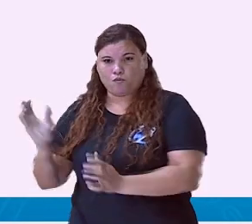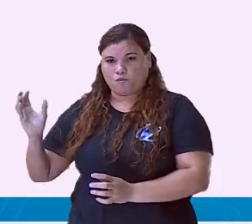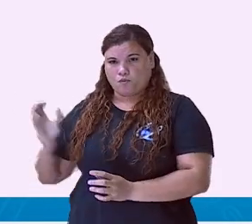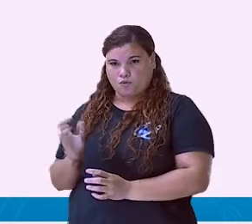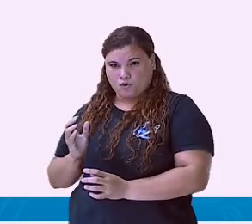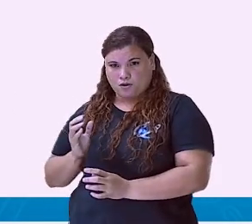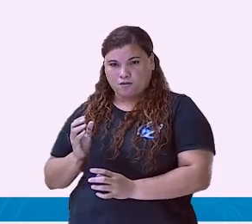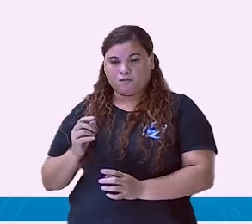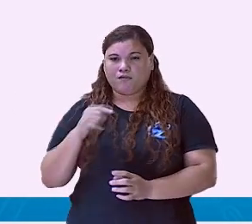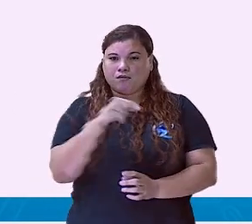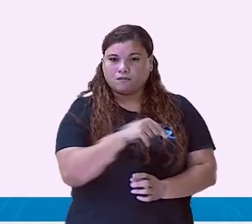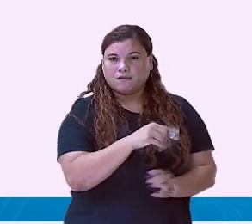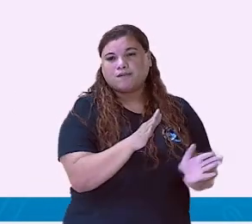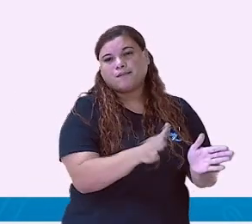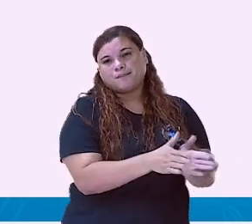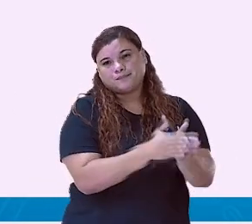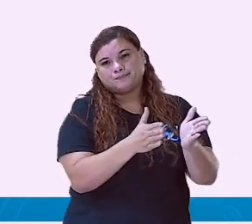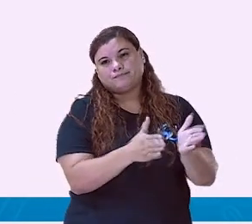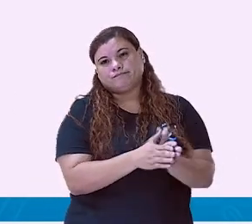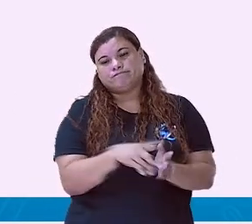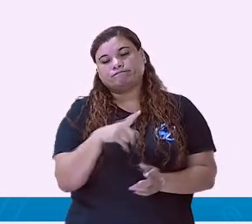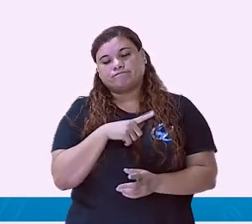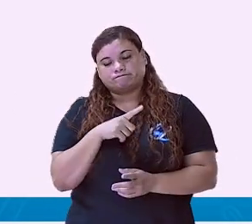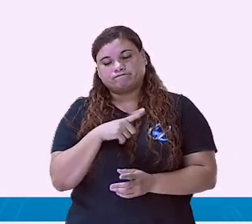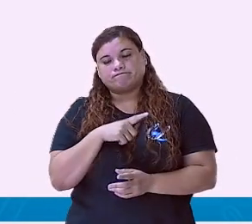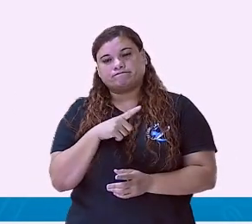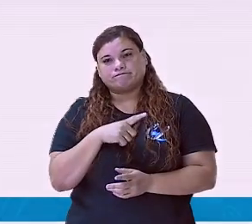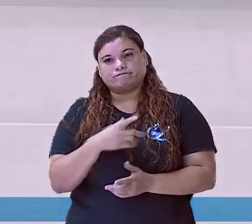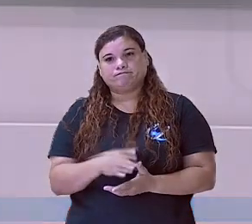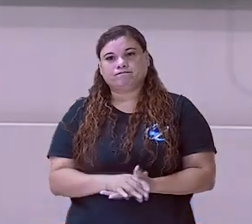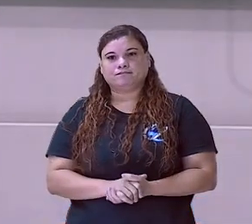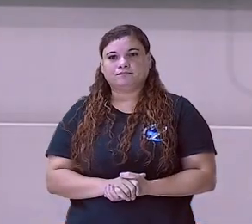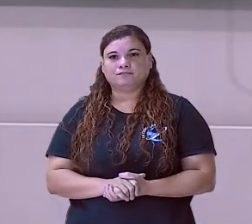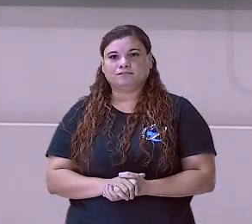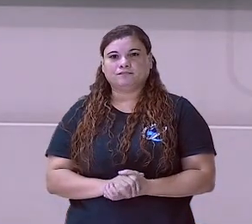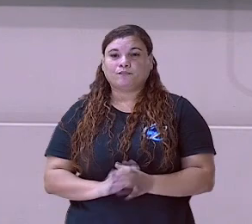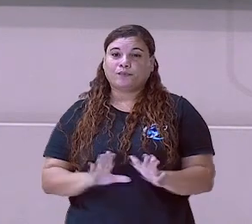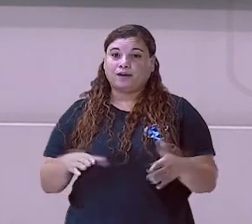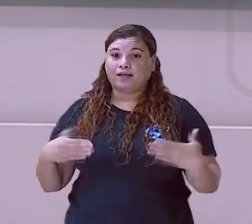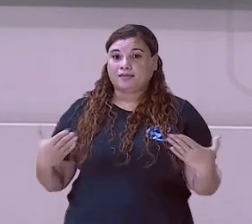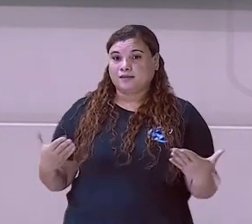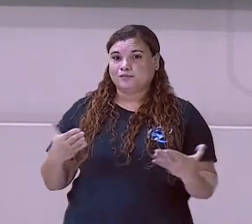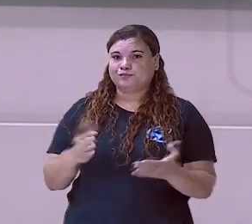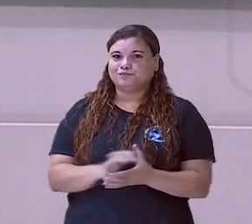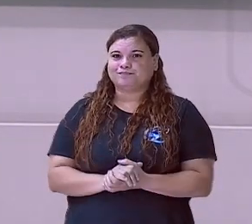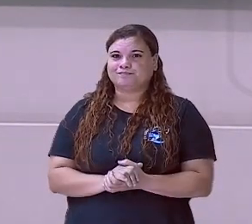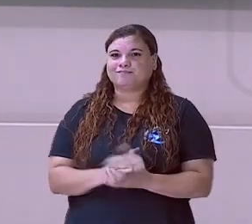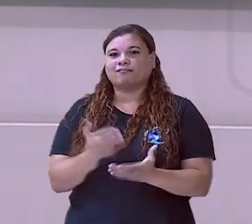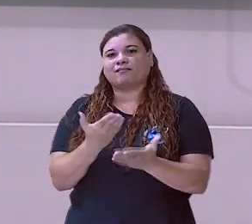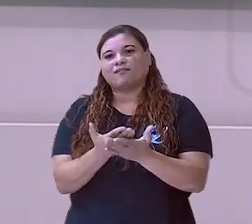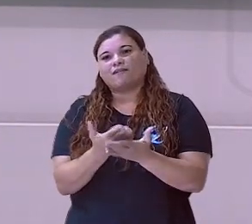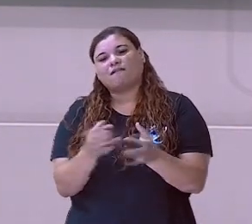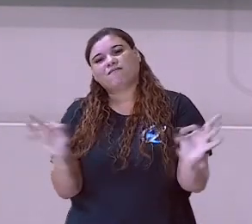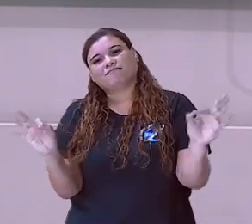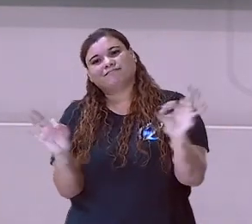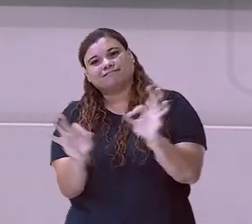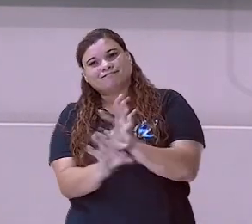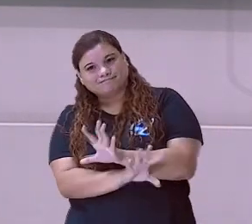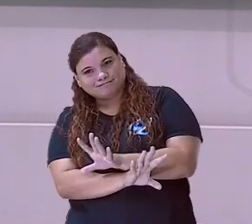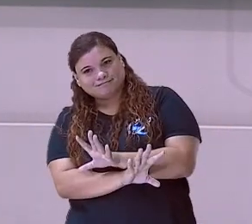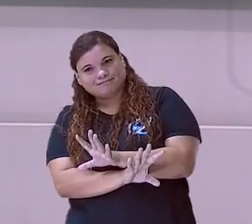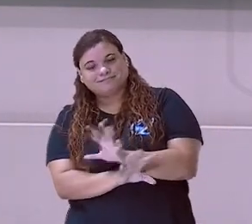rendas. Tranquilo aí, pessoal? Pessoal, nessa aula, nós vamos ficando por aqui e